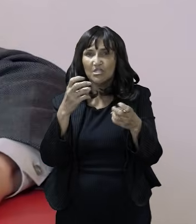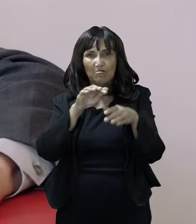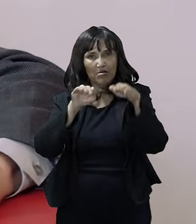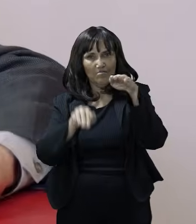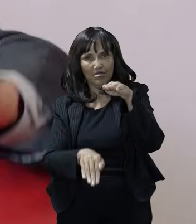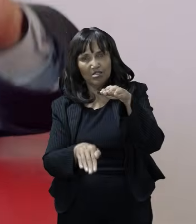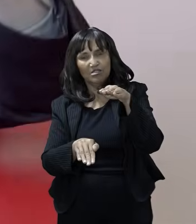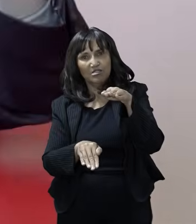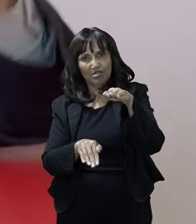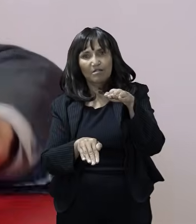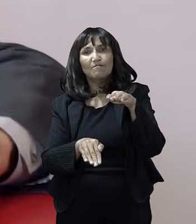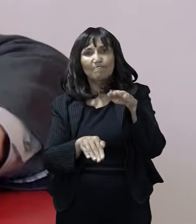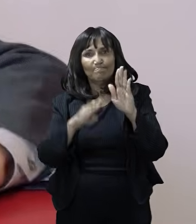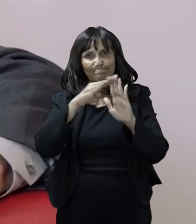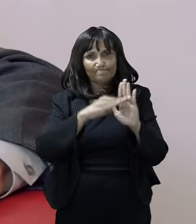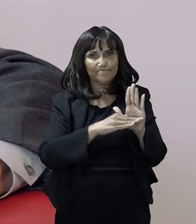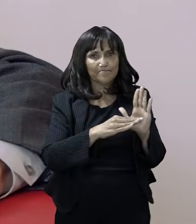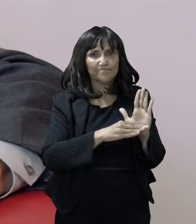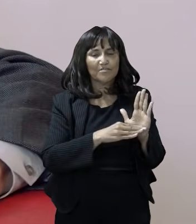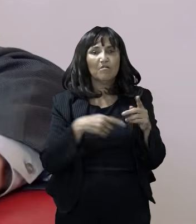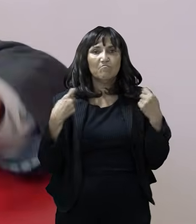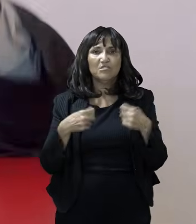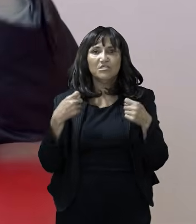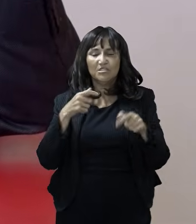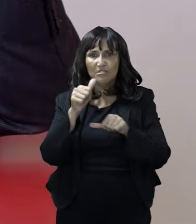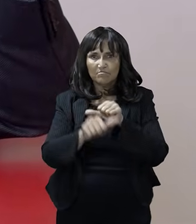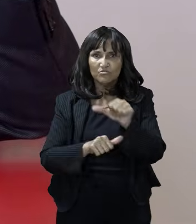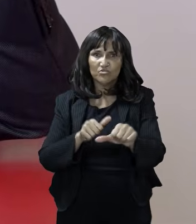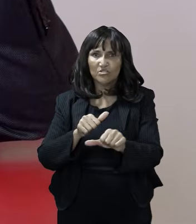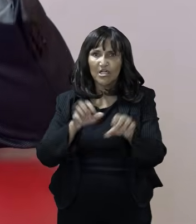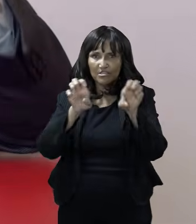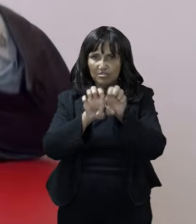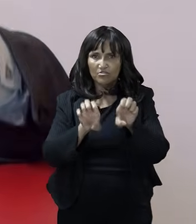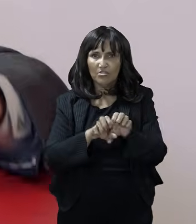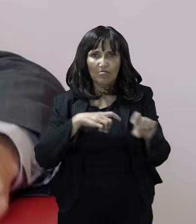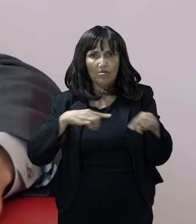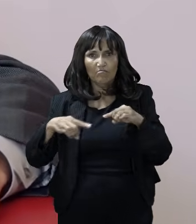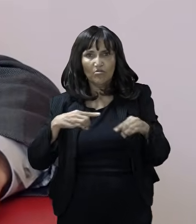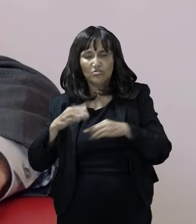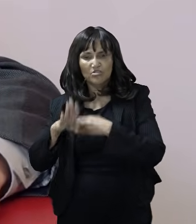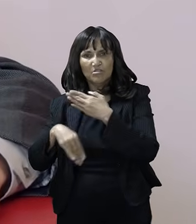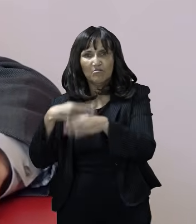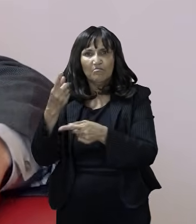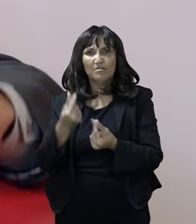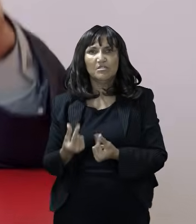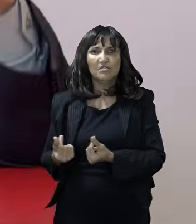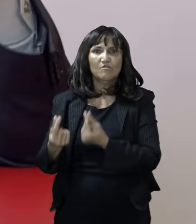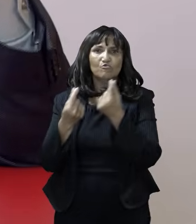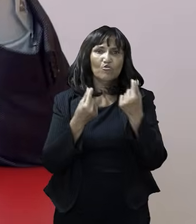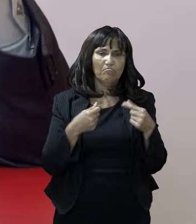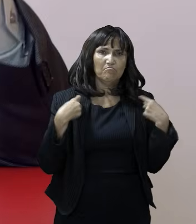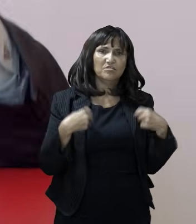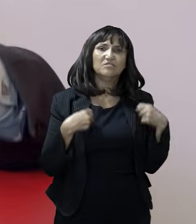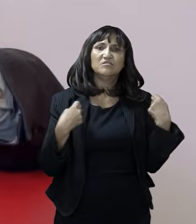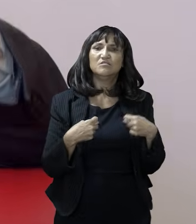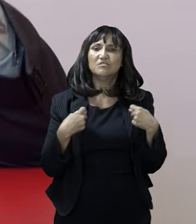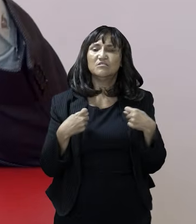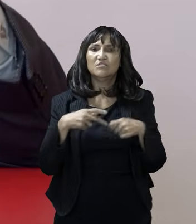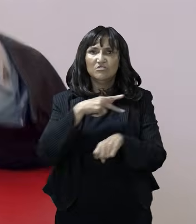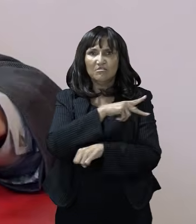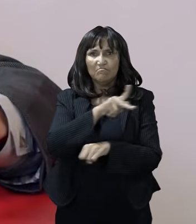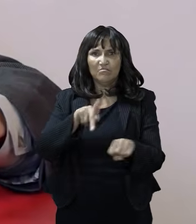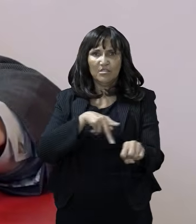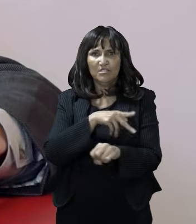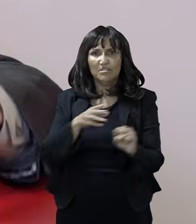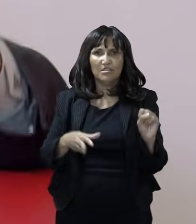grande. Então, precisa fazer reforma estrutural, precisa ter uma política de desenvolvimento econômico, de país que